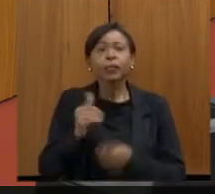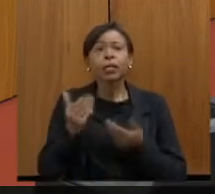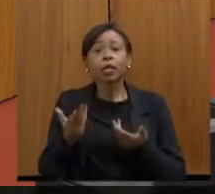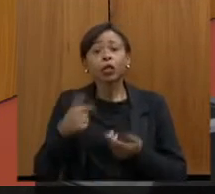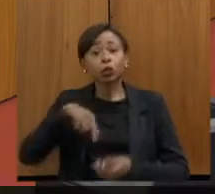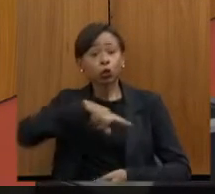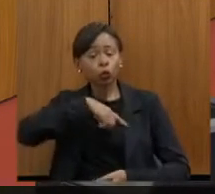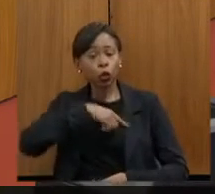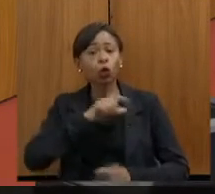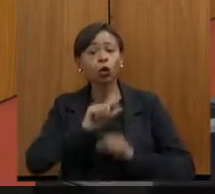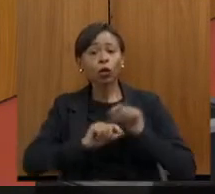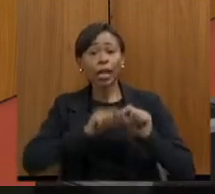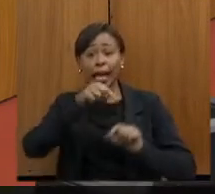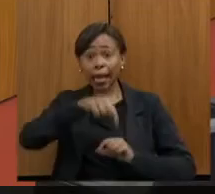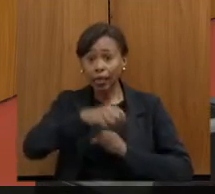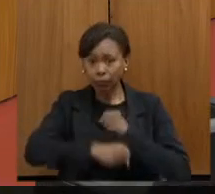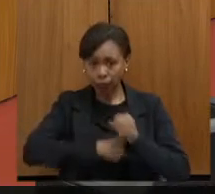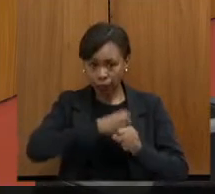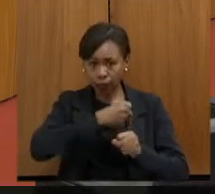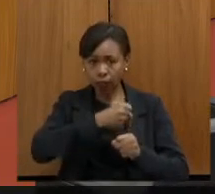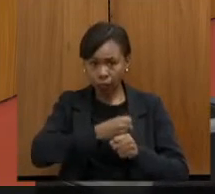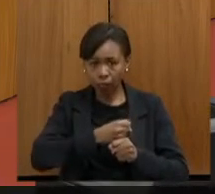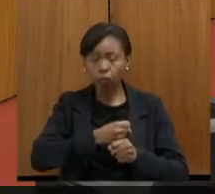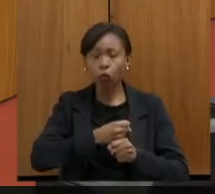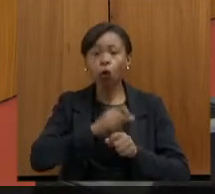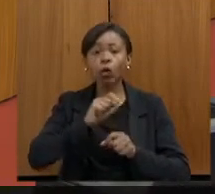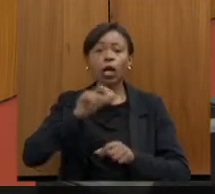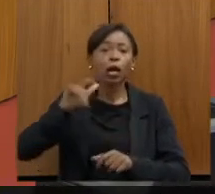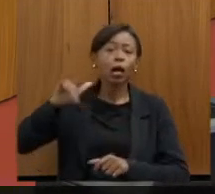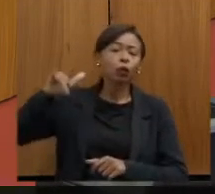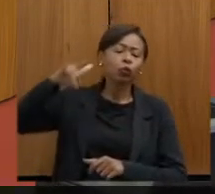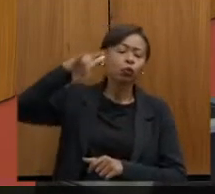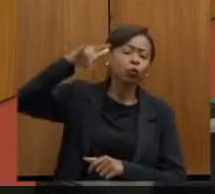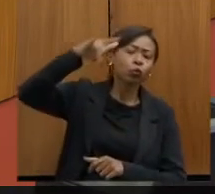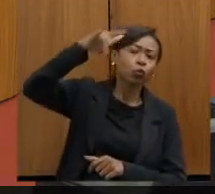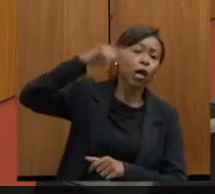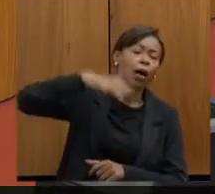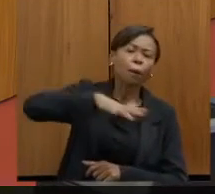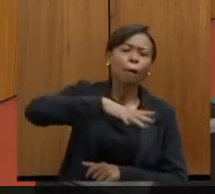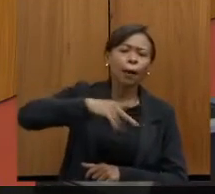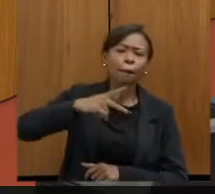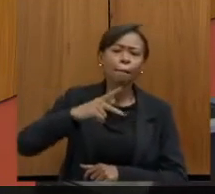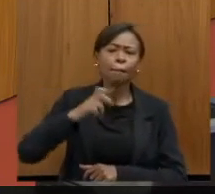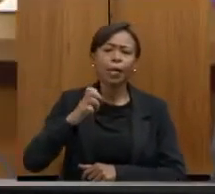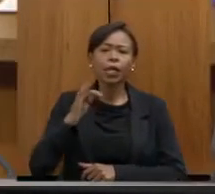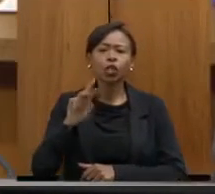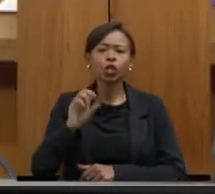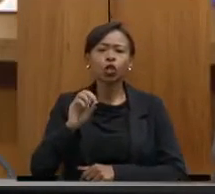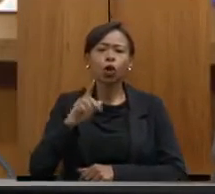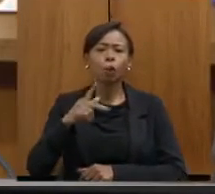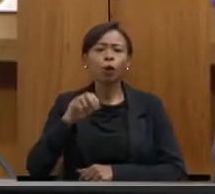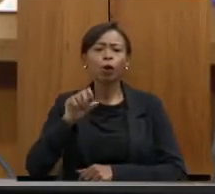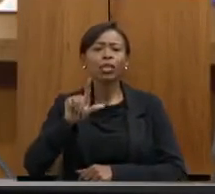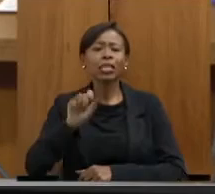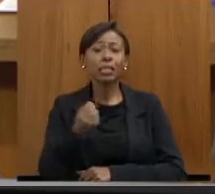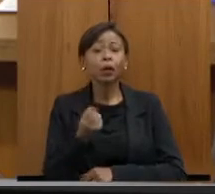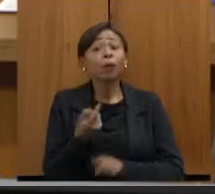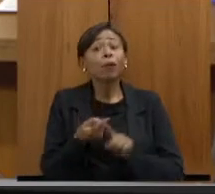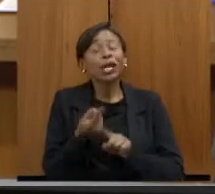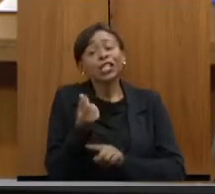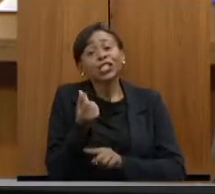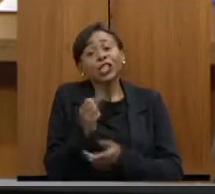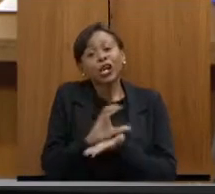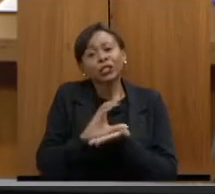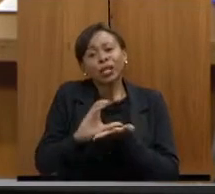viabilizando ainda, nesse ano, o sobrevoo do bairro Petrópolis, graças aos recursos da ordem de R 100 mil, que a